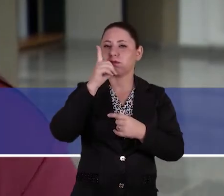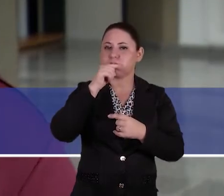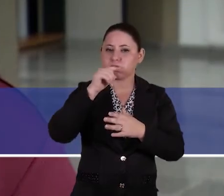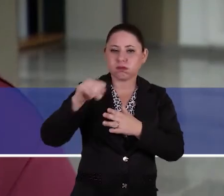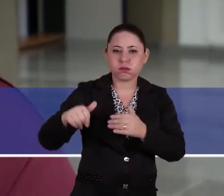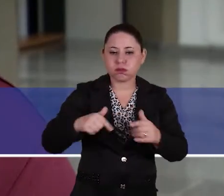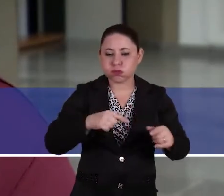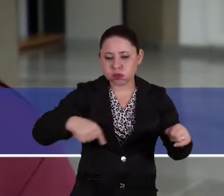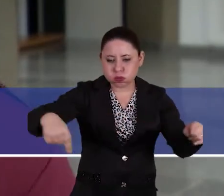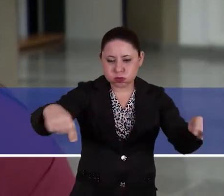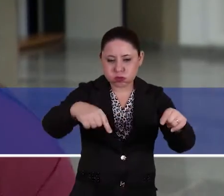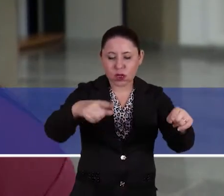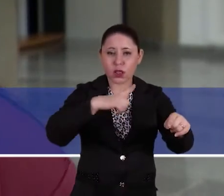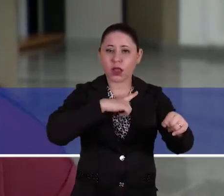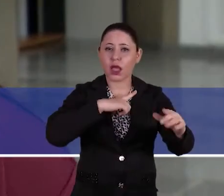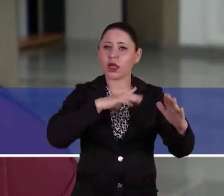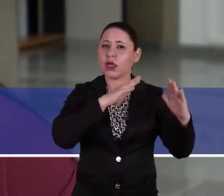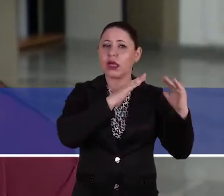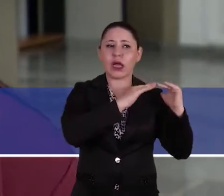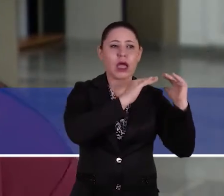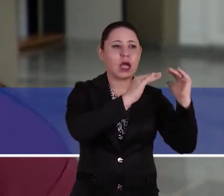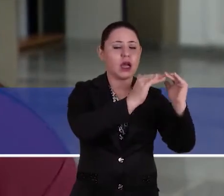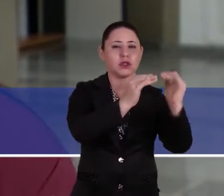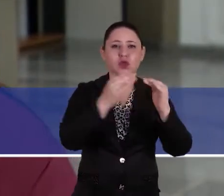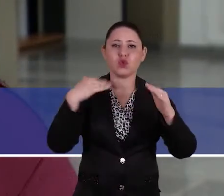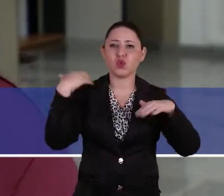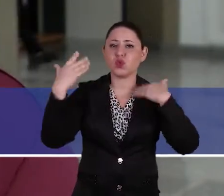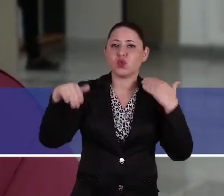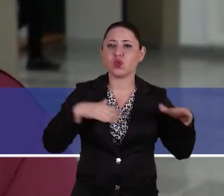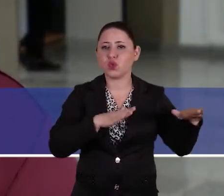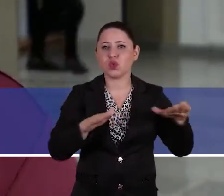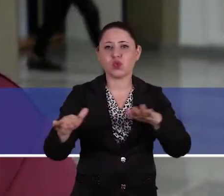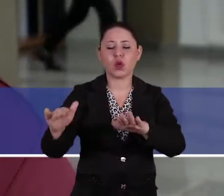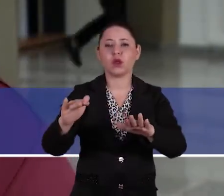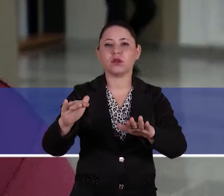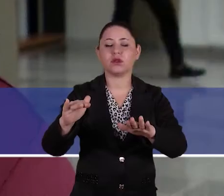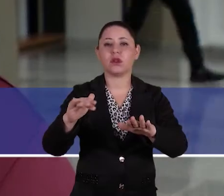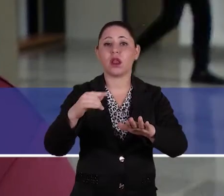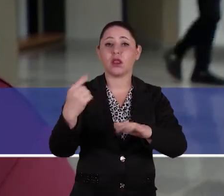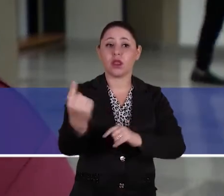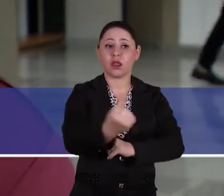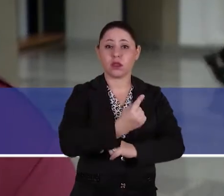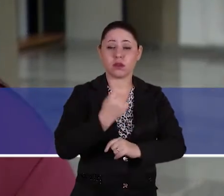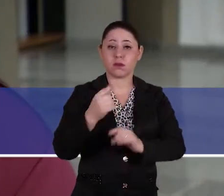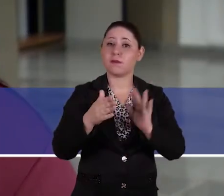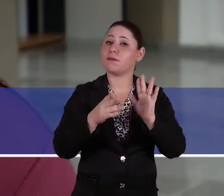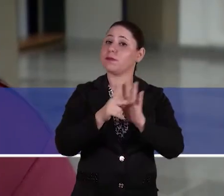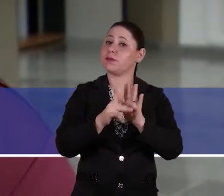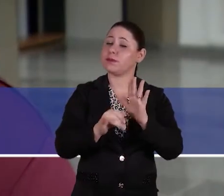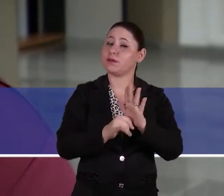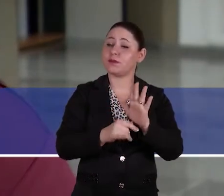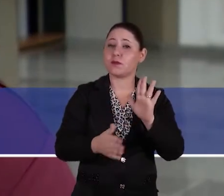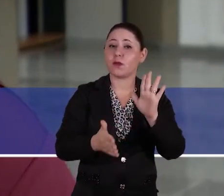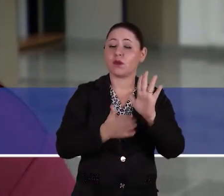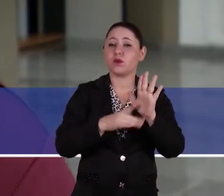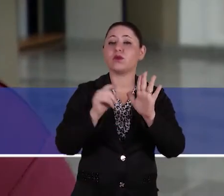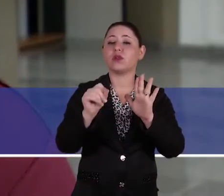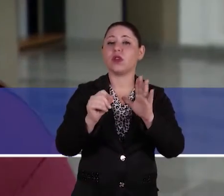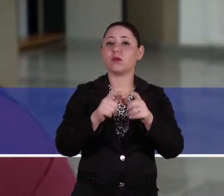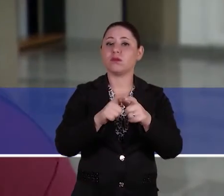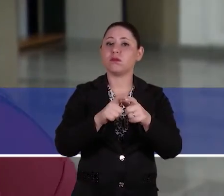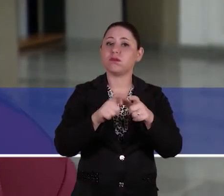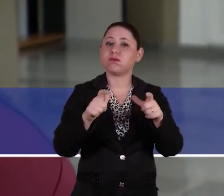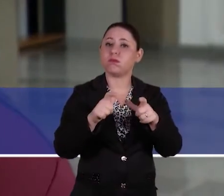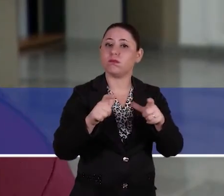balneários, a gente tem muitas casas de veraneios. Então, a proposta inicial